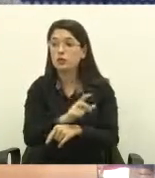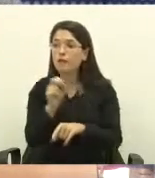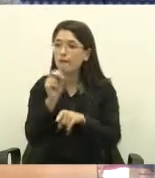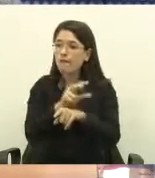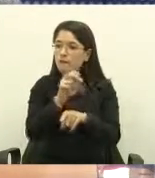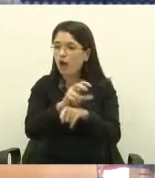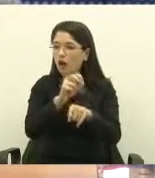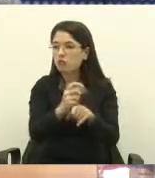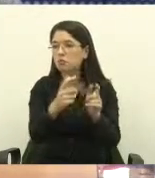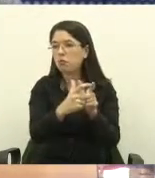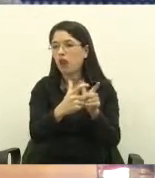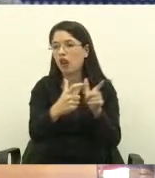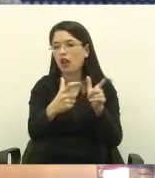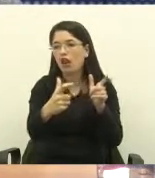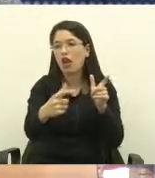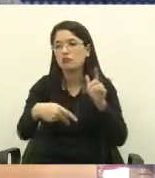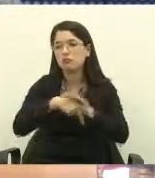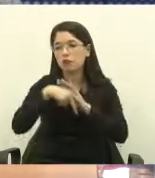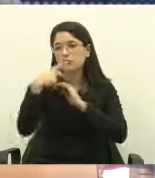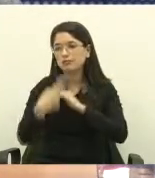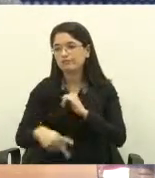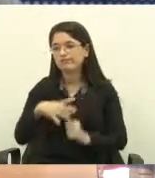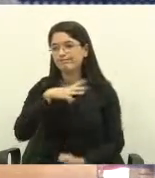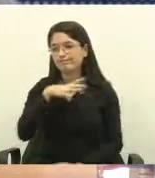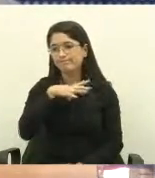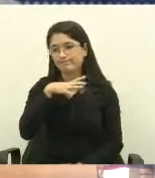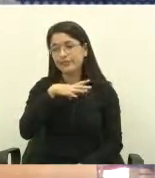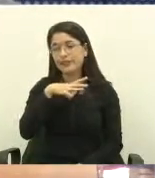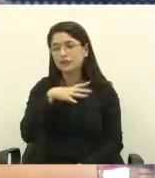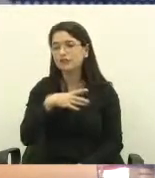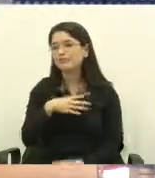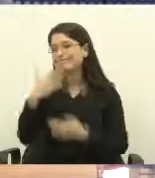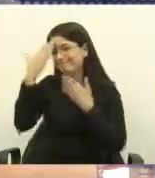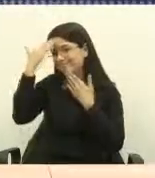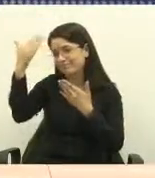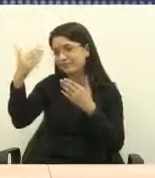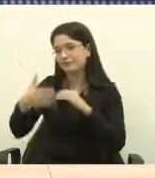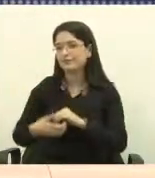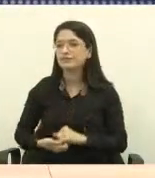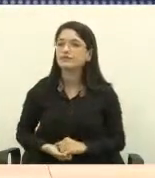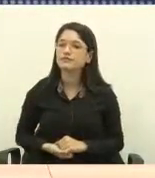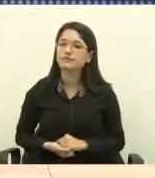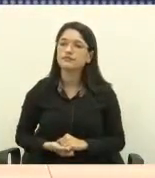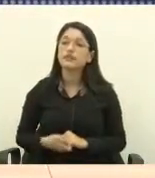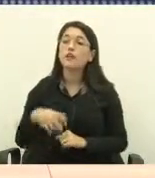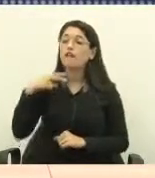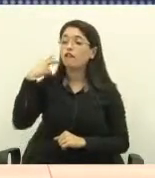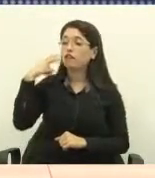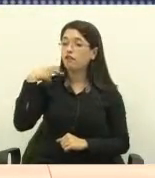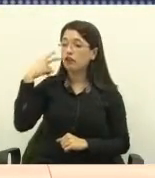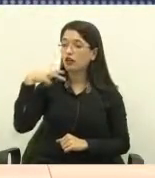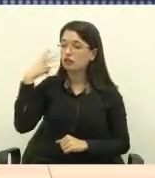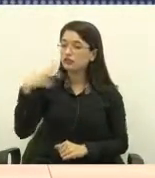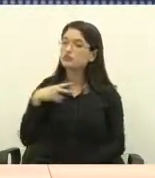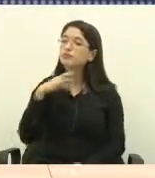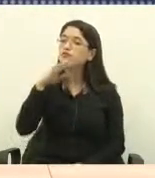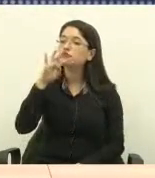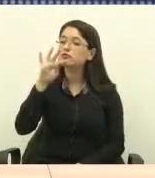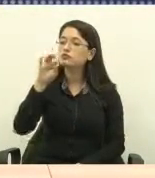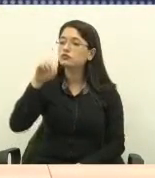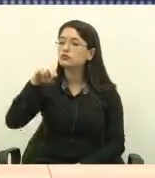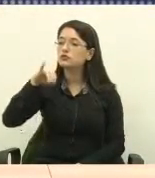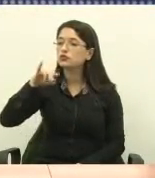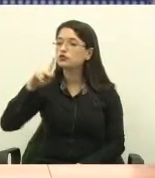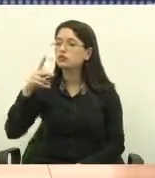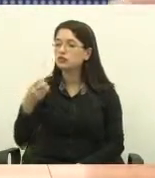para a nossa cidade. Tá bom? Obrigada. O vereador Toninho da Farmácia pediu para